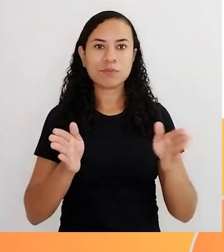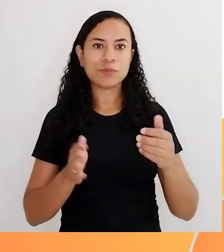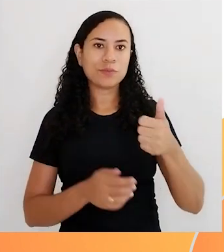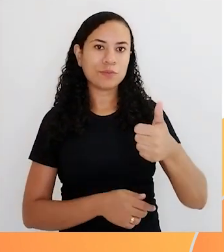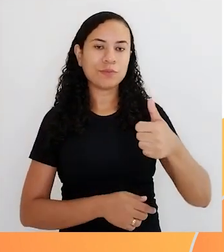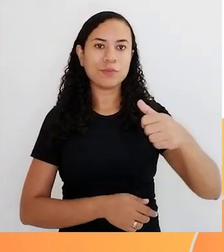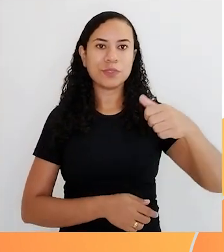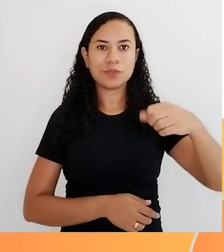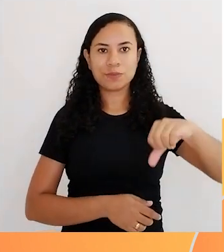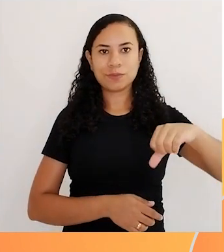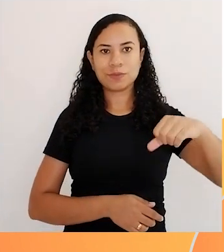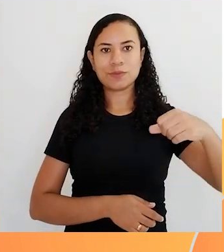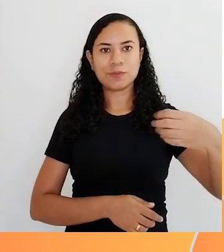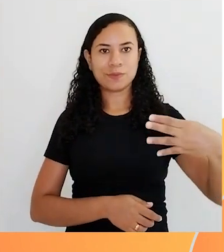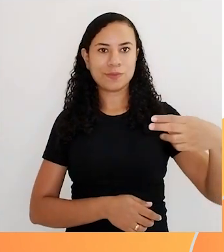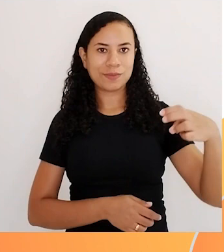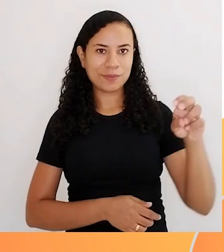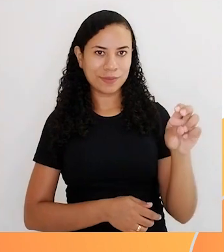1945.